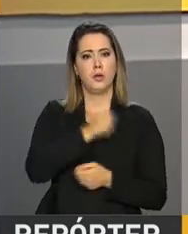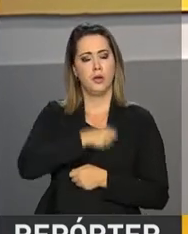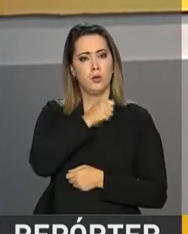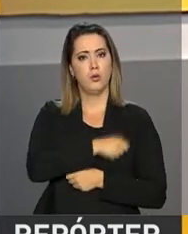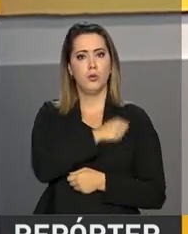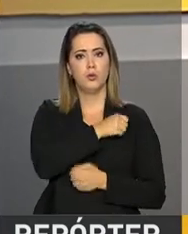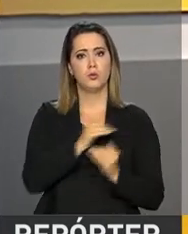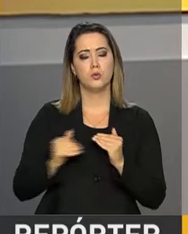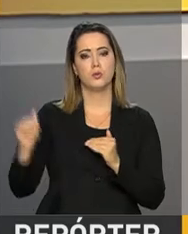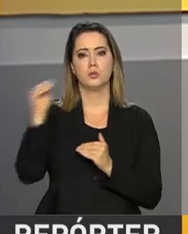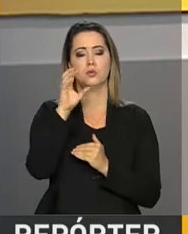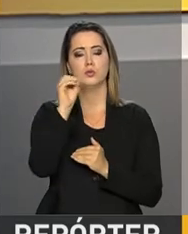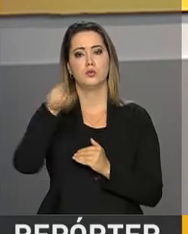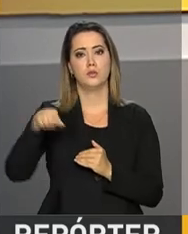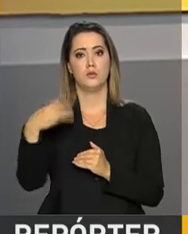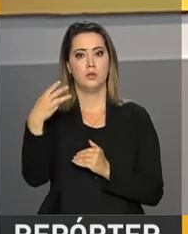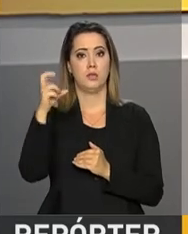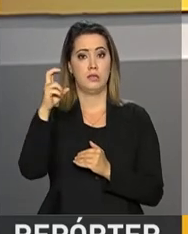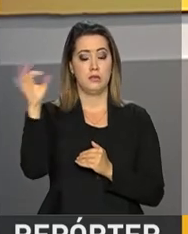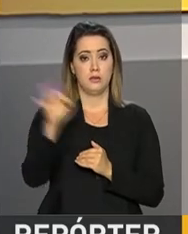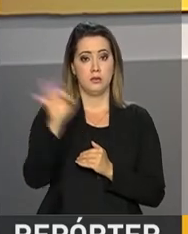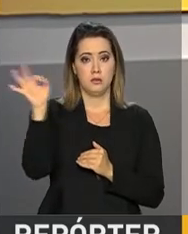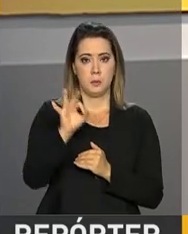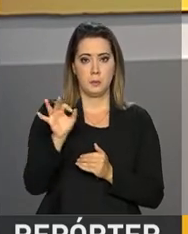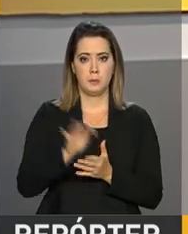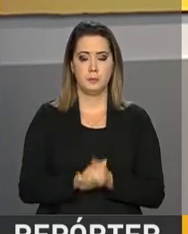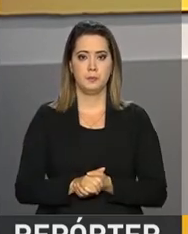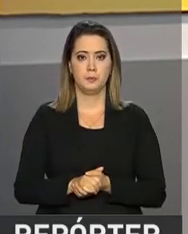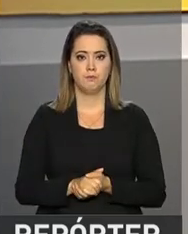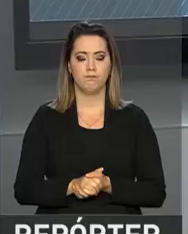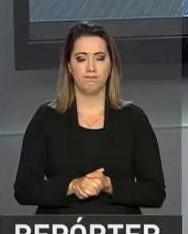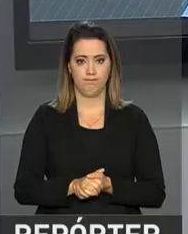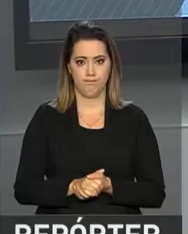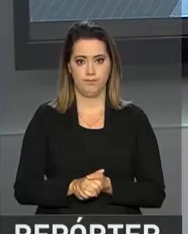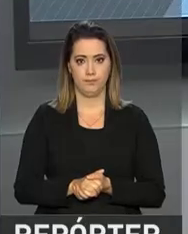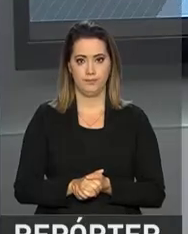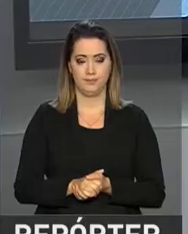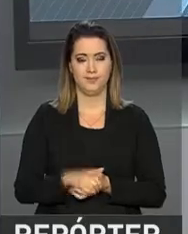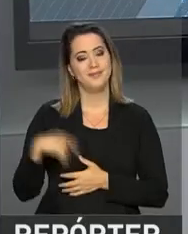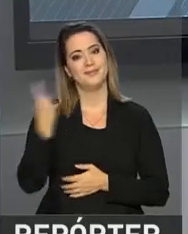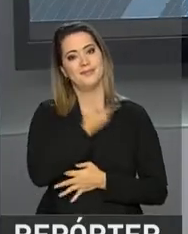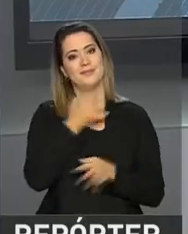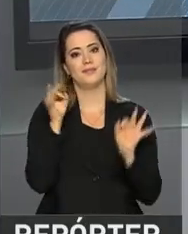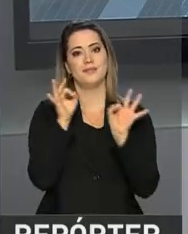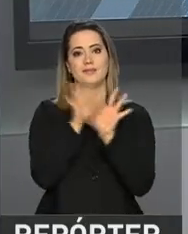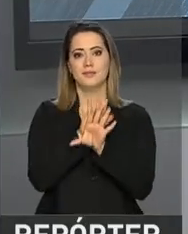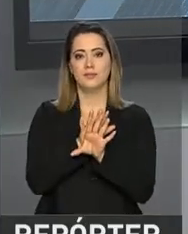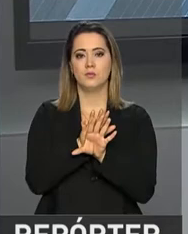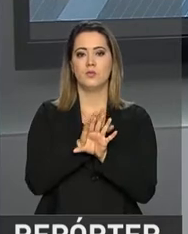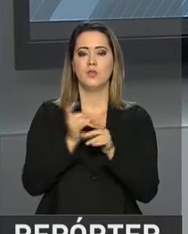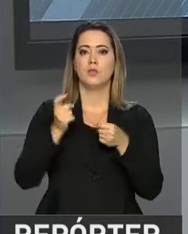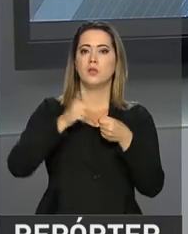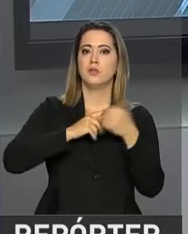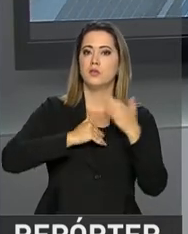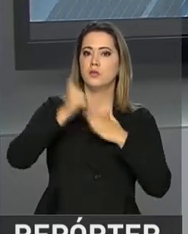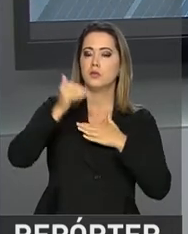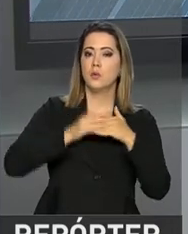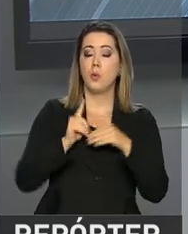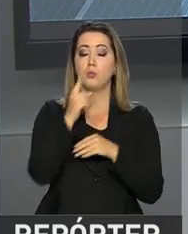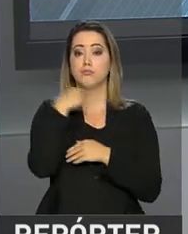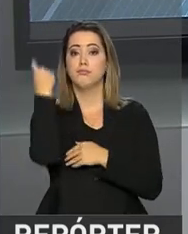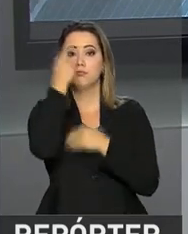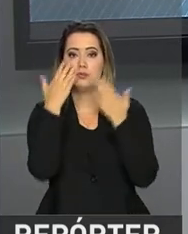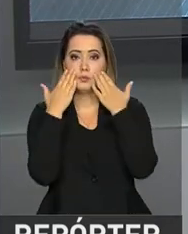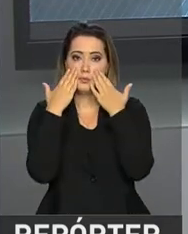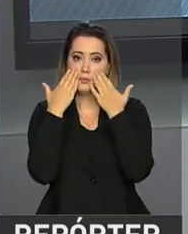o índice subiu 0,35 por cento e nós ficamos por aqui voltamos em uma